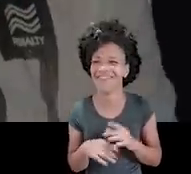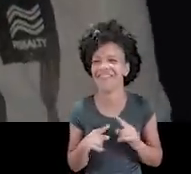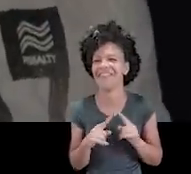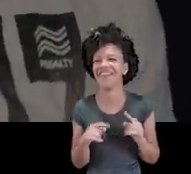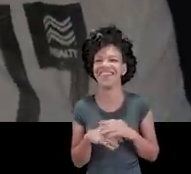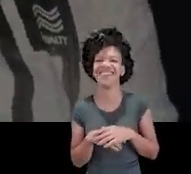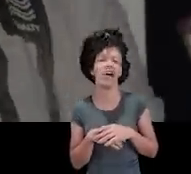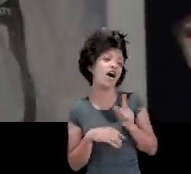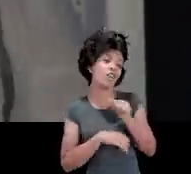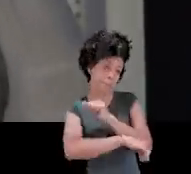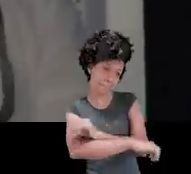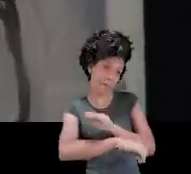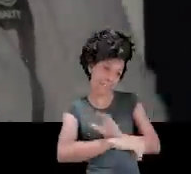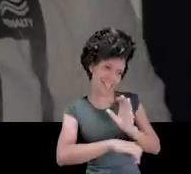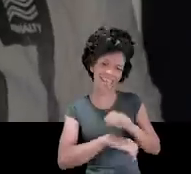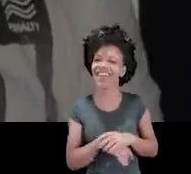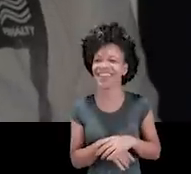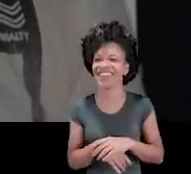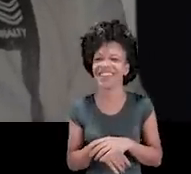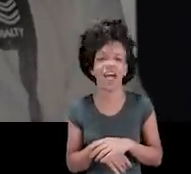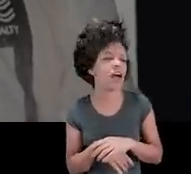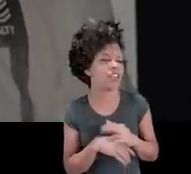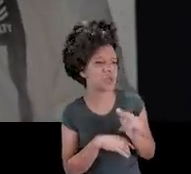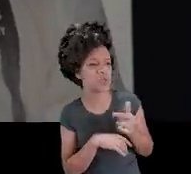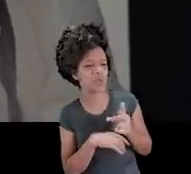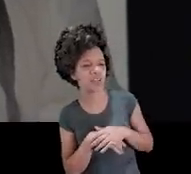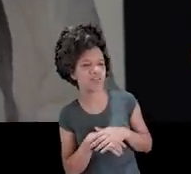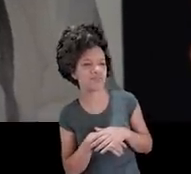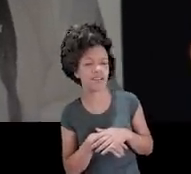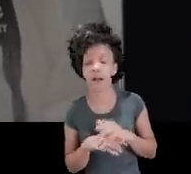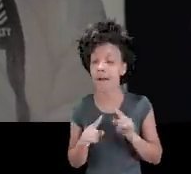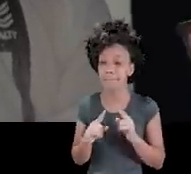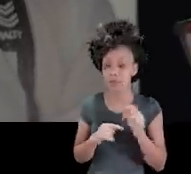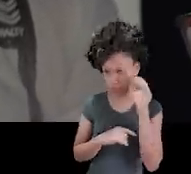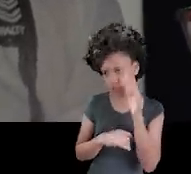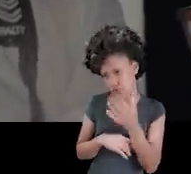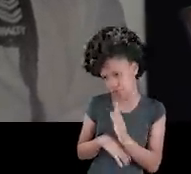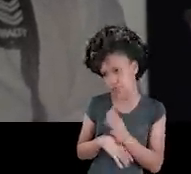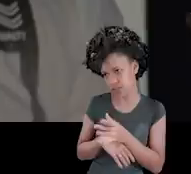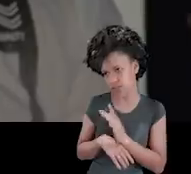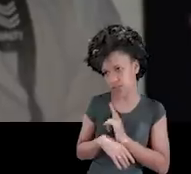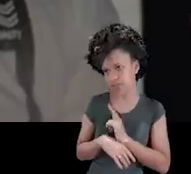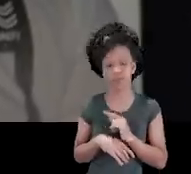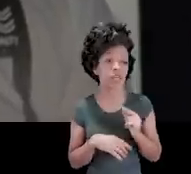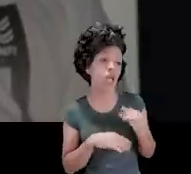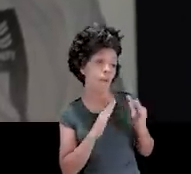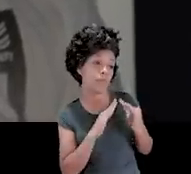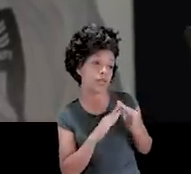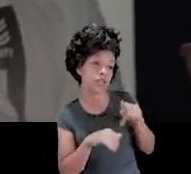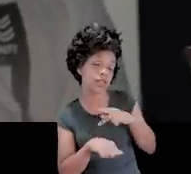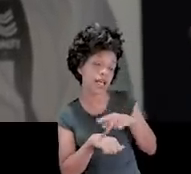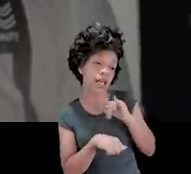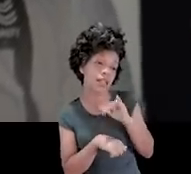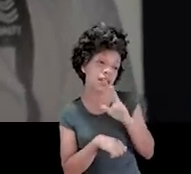Bernardo. Não, cara, nunca tive assim. Nunca teve isso? Em outro... Eu imagino que você com certeza teve. Eu morei na Irlanda e lá eu não